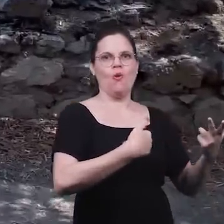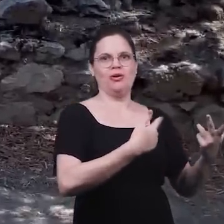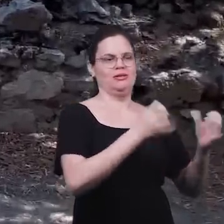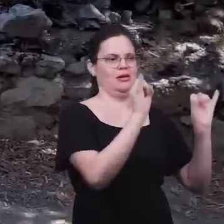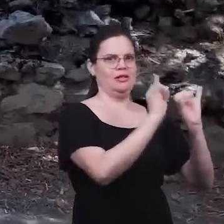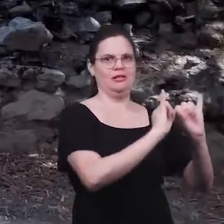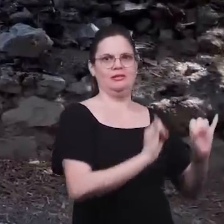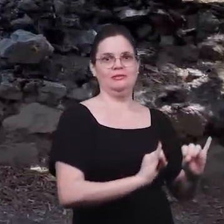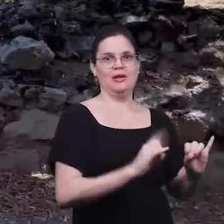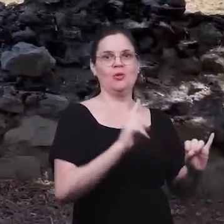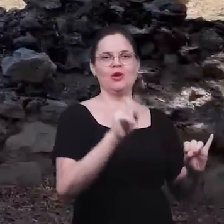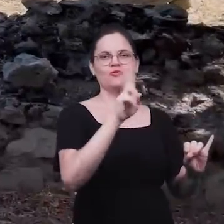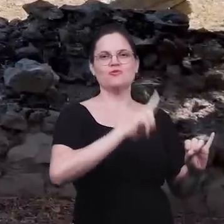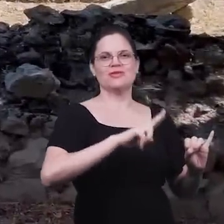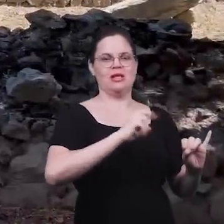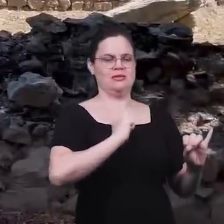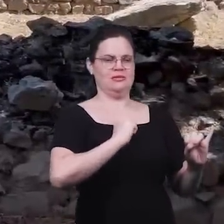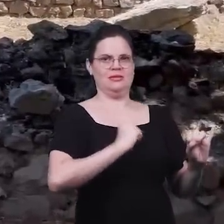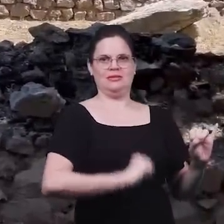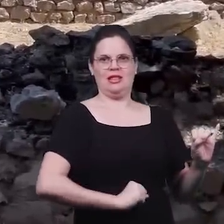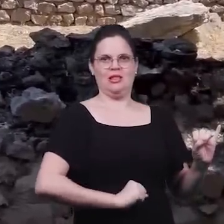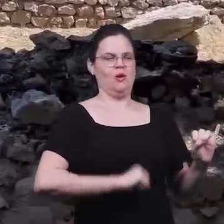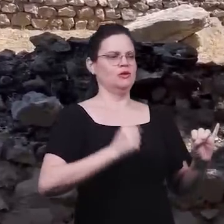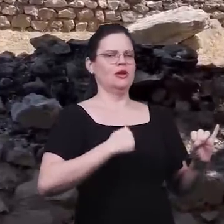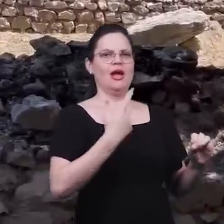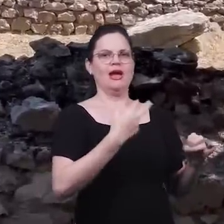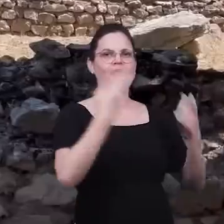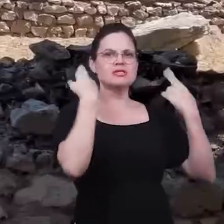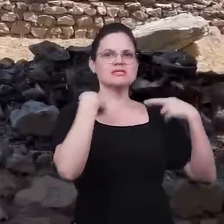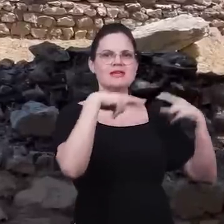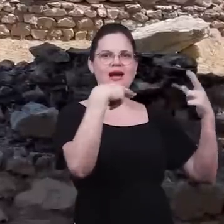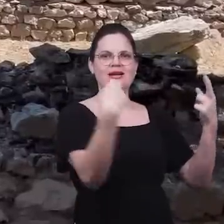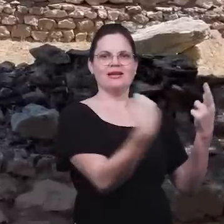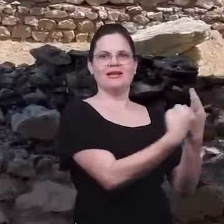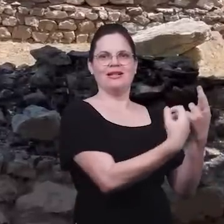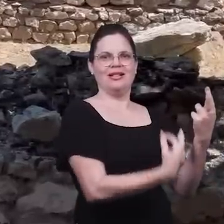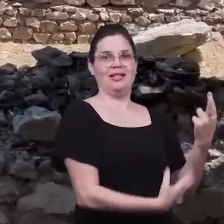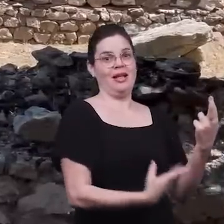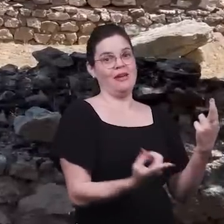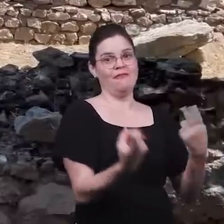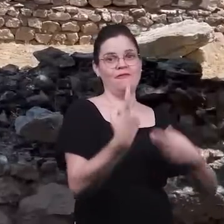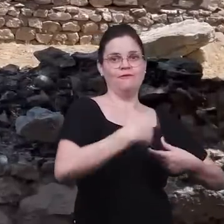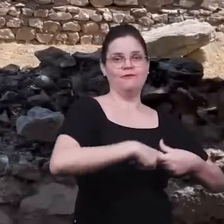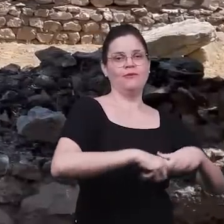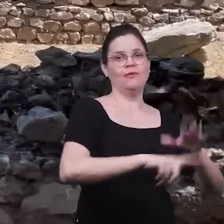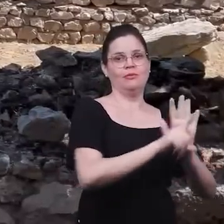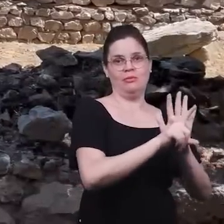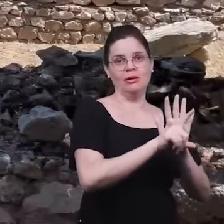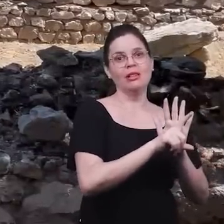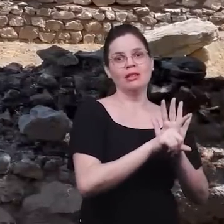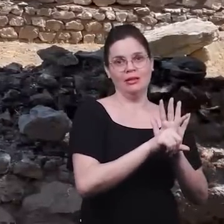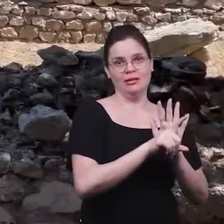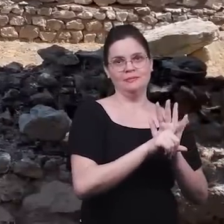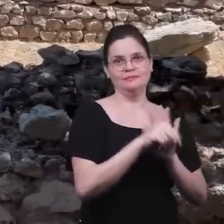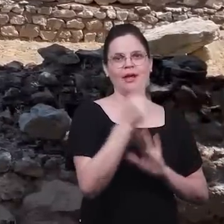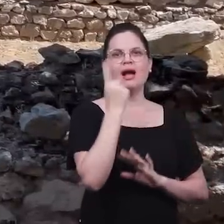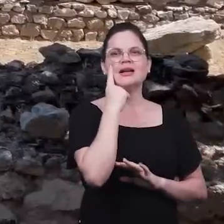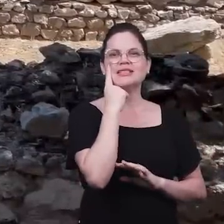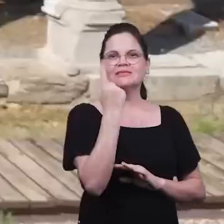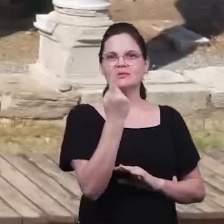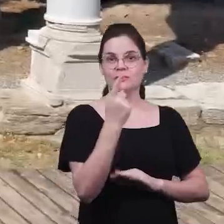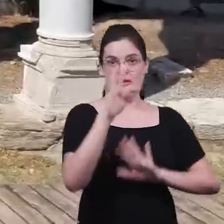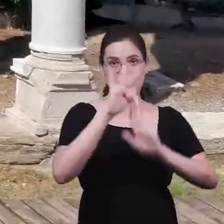Usou as vestes sacerdotais do Velho Testamento. Ele volta para a lei, e aí você vai ver a sinagoga